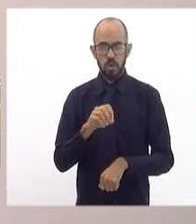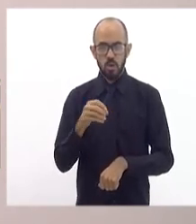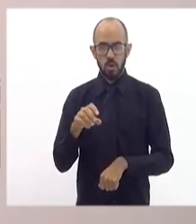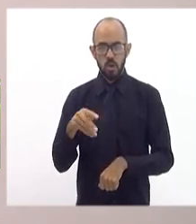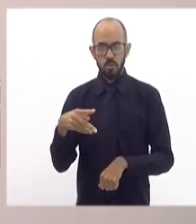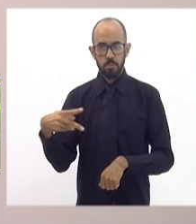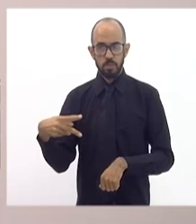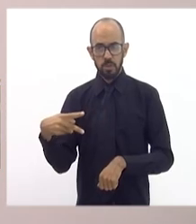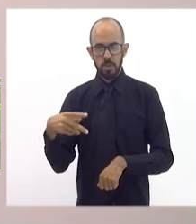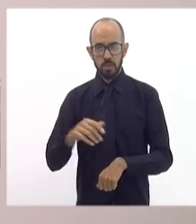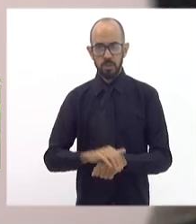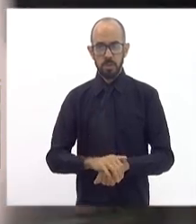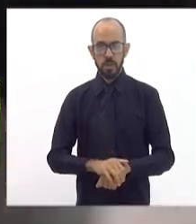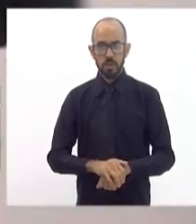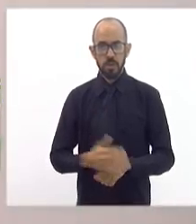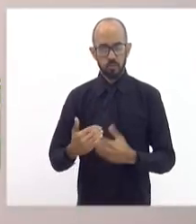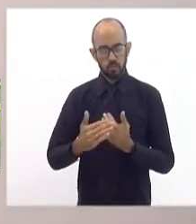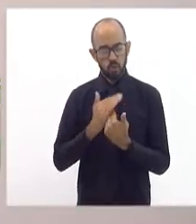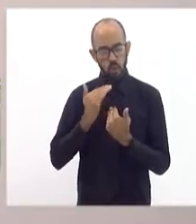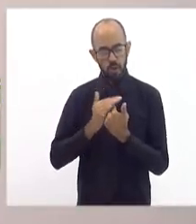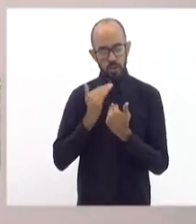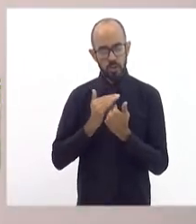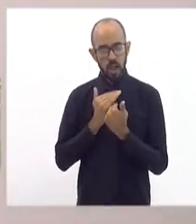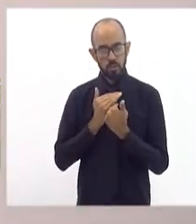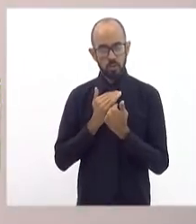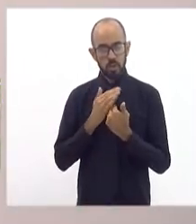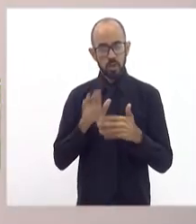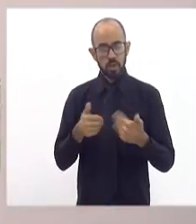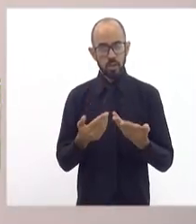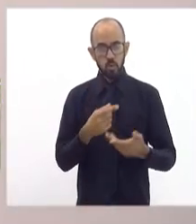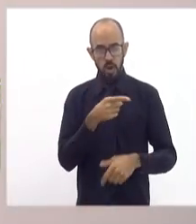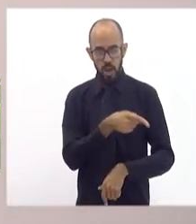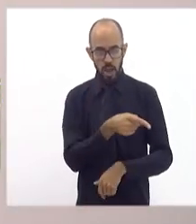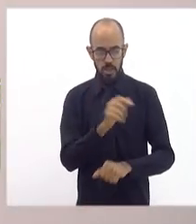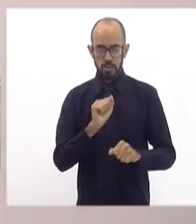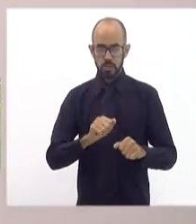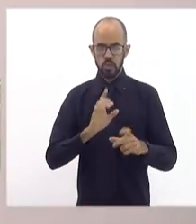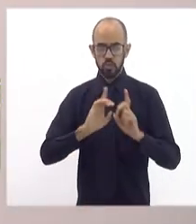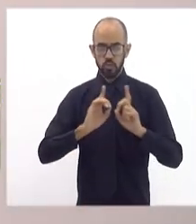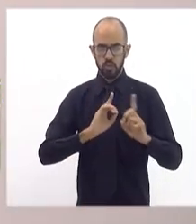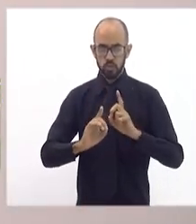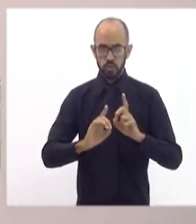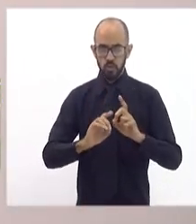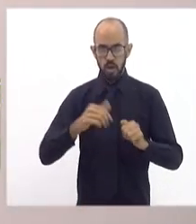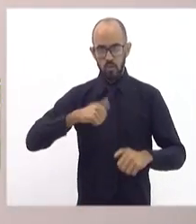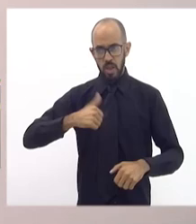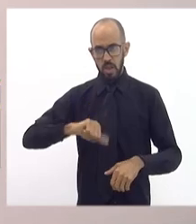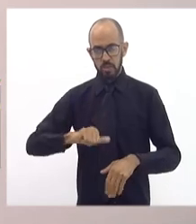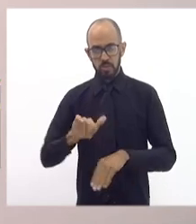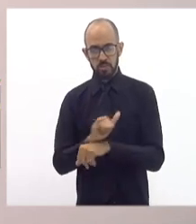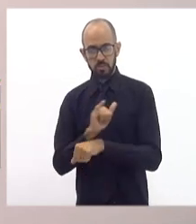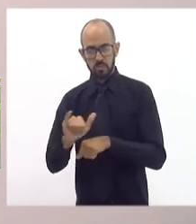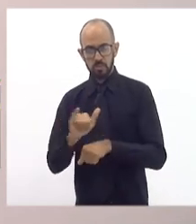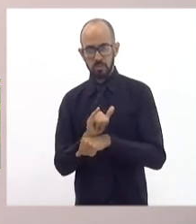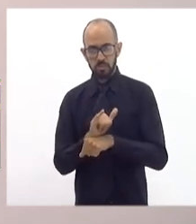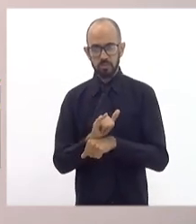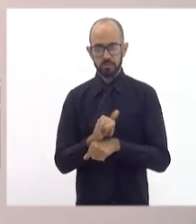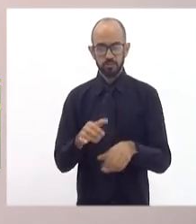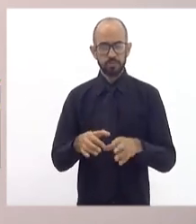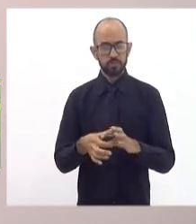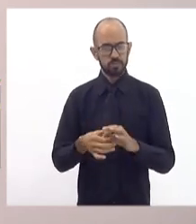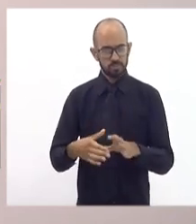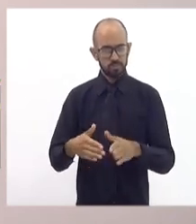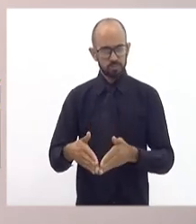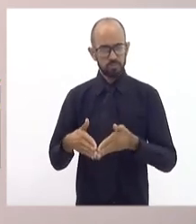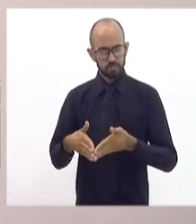orientado pelo m e lá e lá e se discutiu muito avaliação ambiental estratégica zoneamento seja outros instrumentos licenciamento